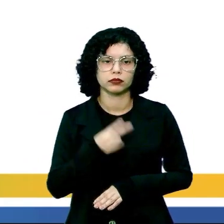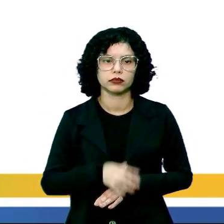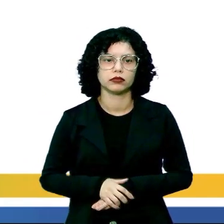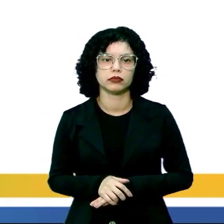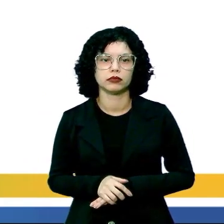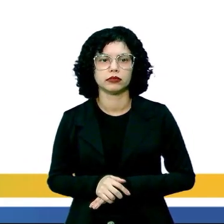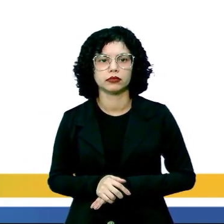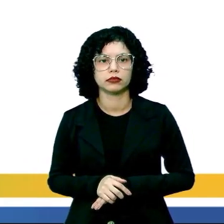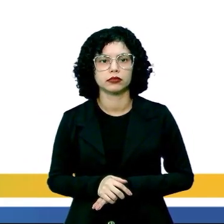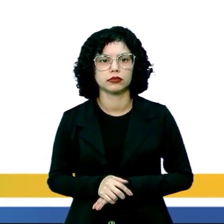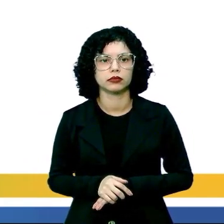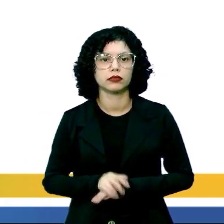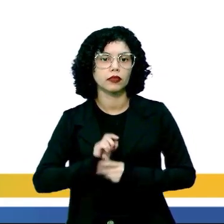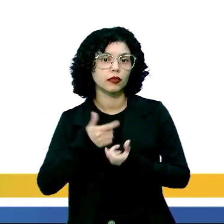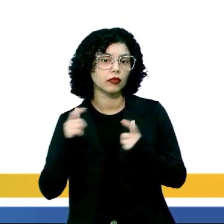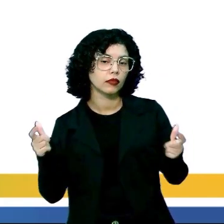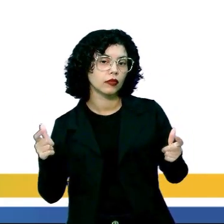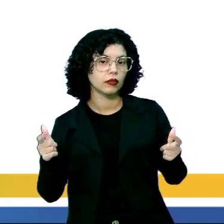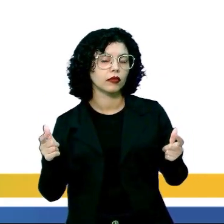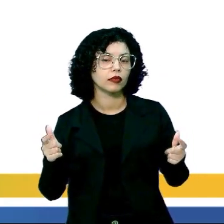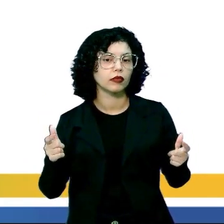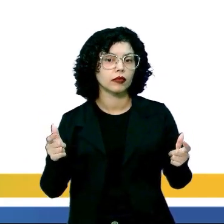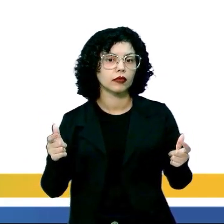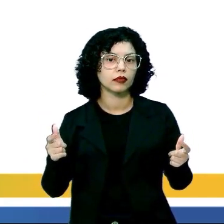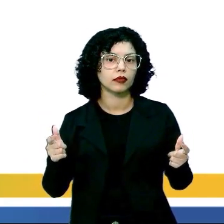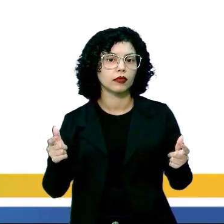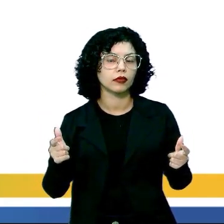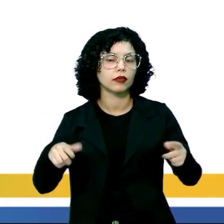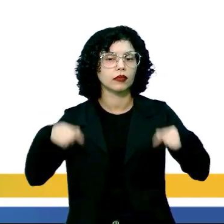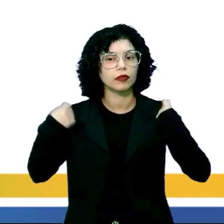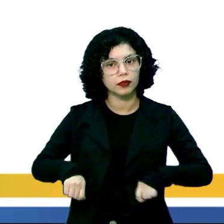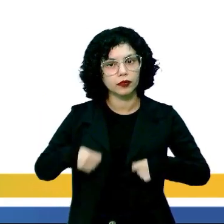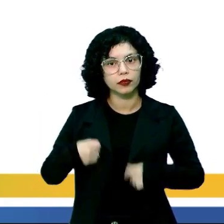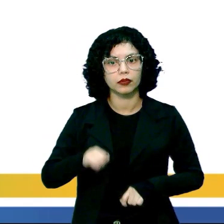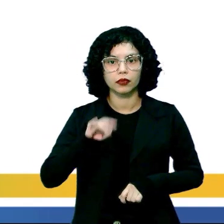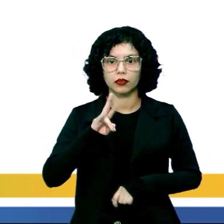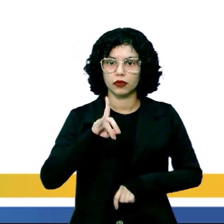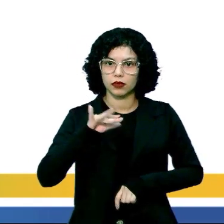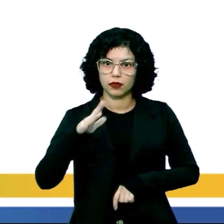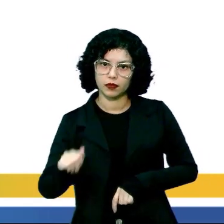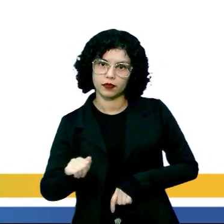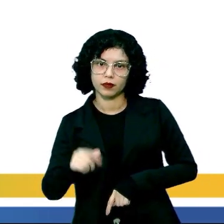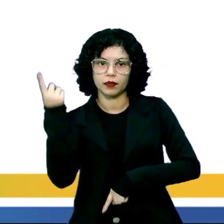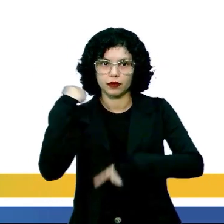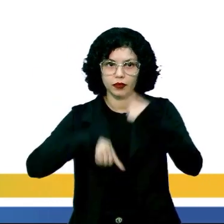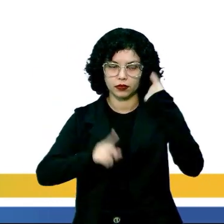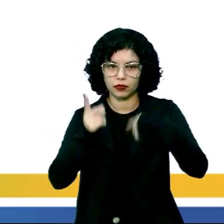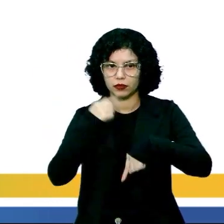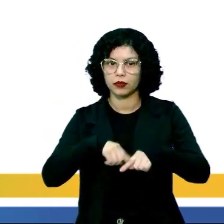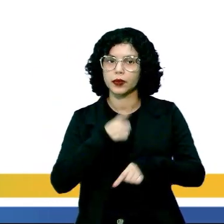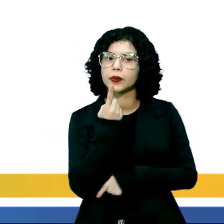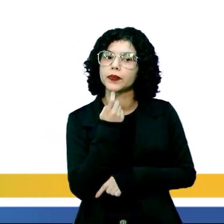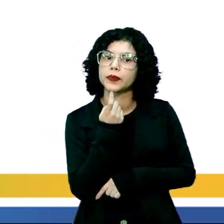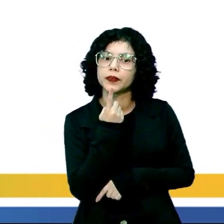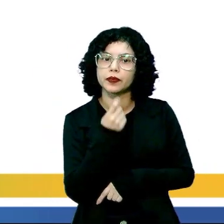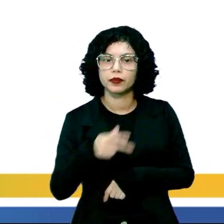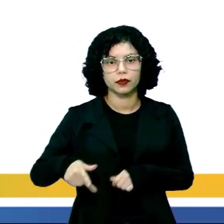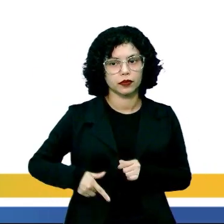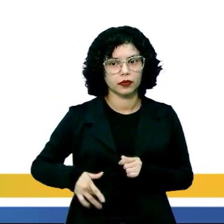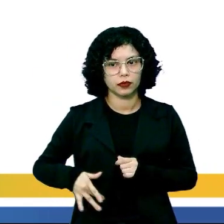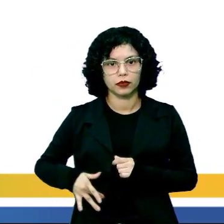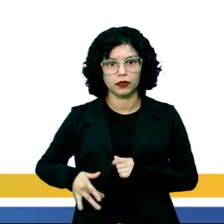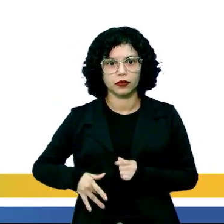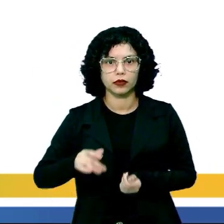sensivelmente por causa dessa alimentação. Alternativa B, o aumento devido à maior necessidade de irrigação sanguínea